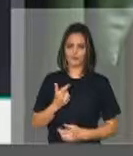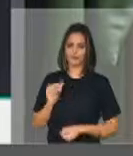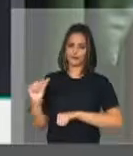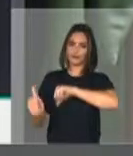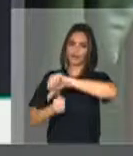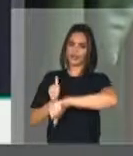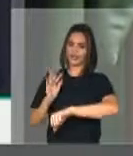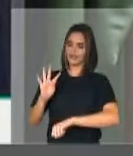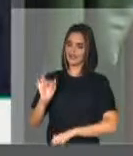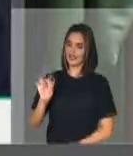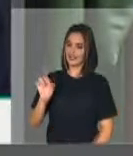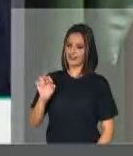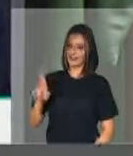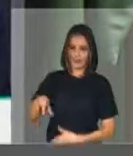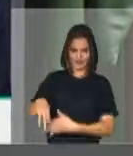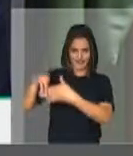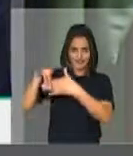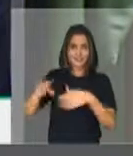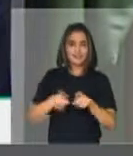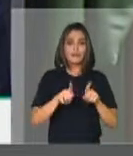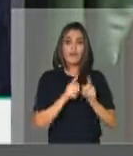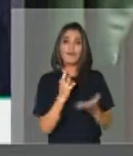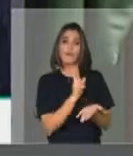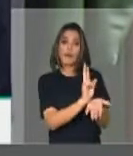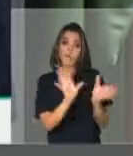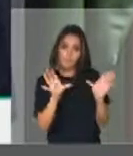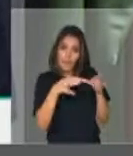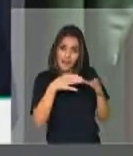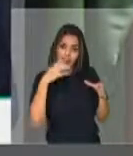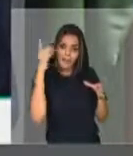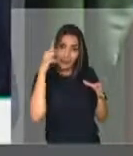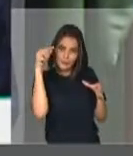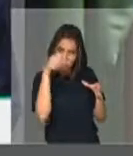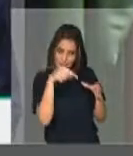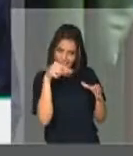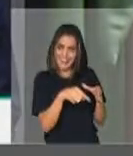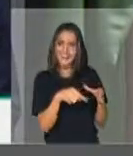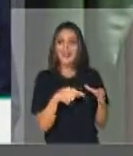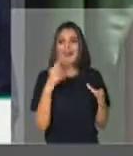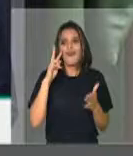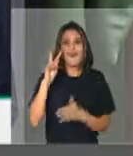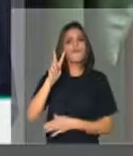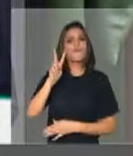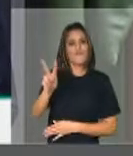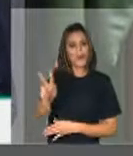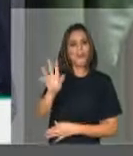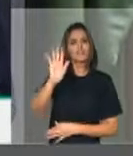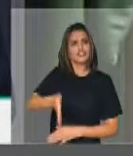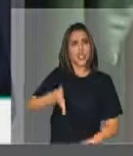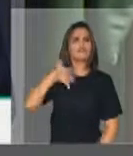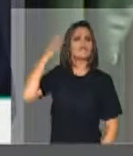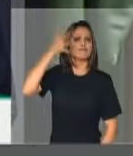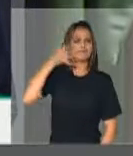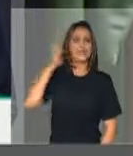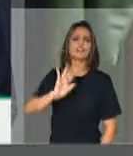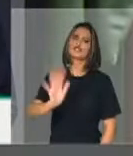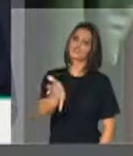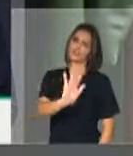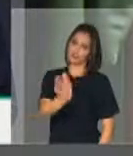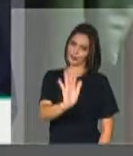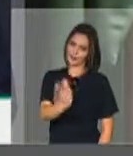Alencar, em nome de toda a bancada, vi que ele tinha feito a sua fala de despedida